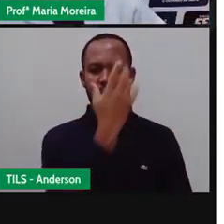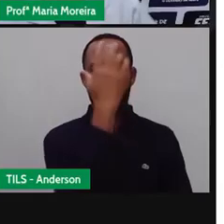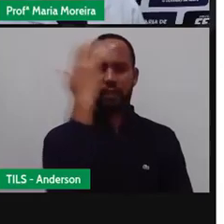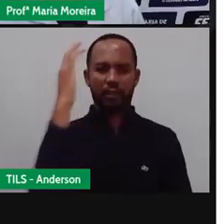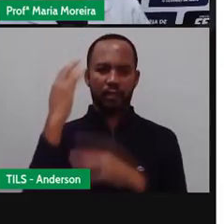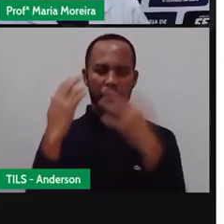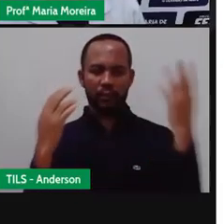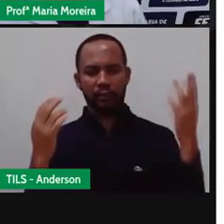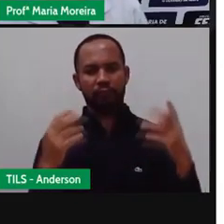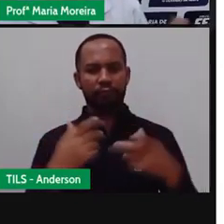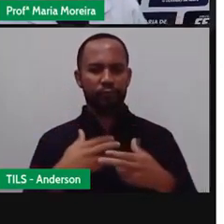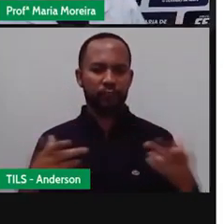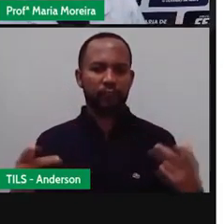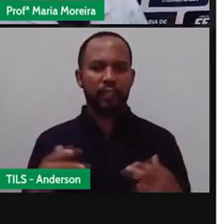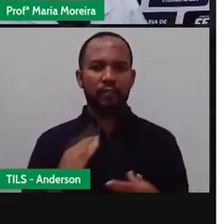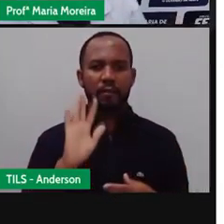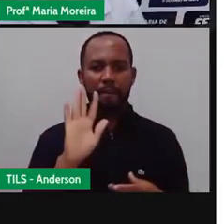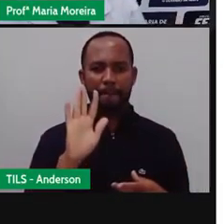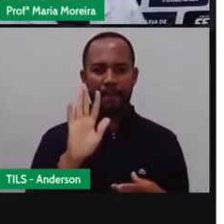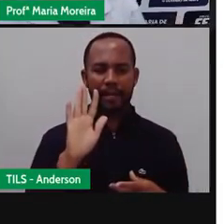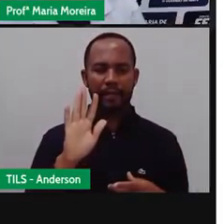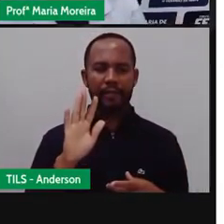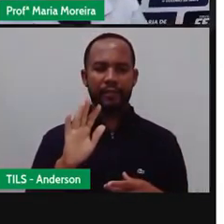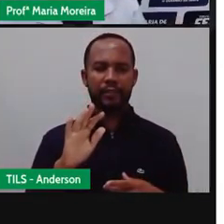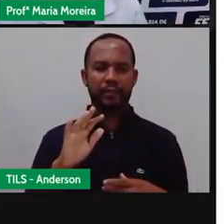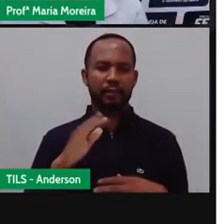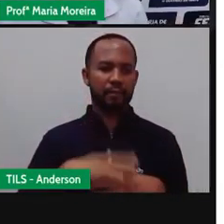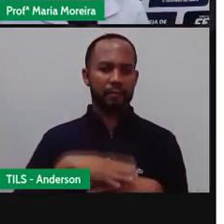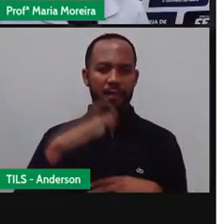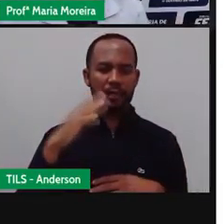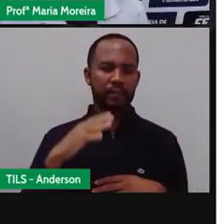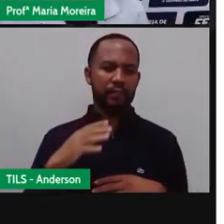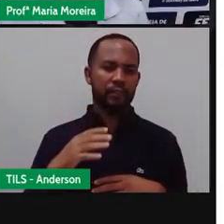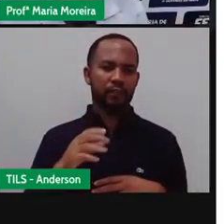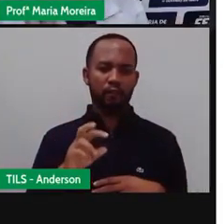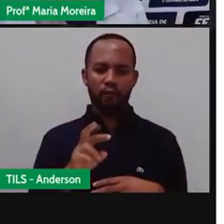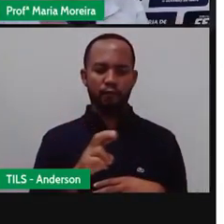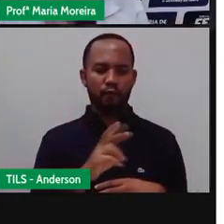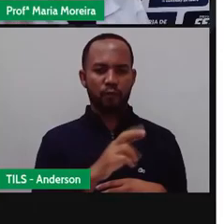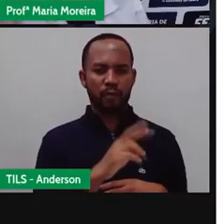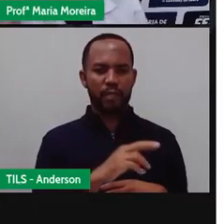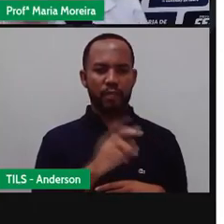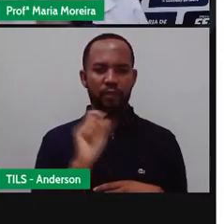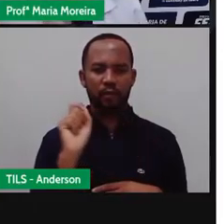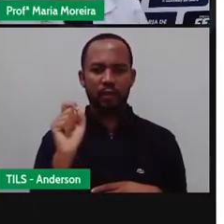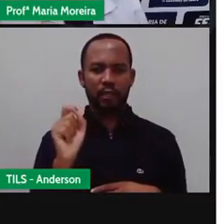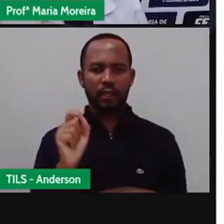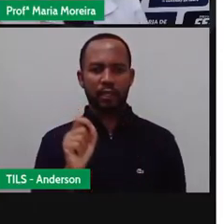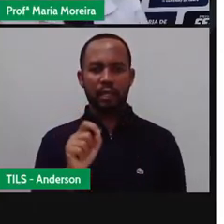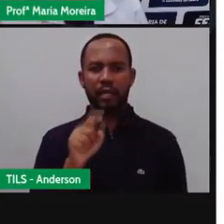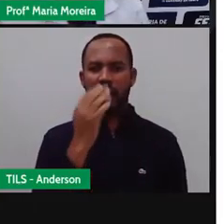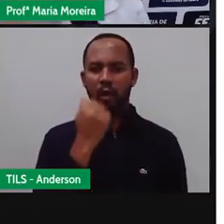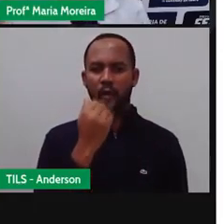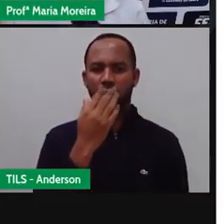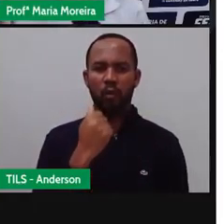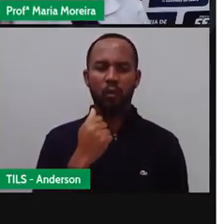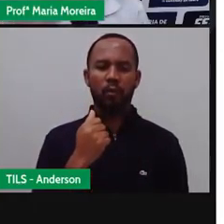legumes, frutas. Mas a maioria das formigas, elas são o quê? Onívoras. Vamos voltar aqui, uma retomada a esse